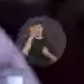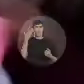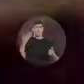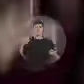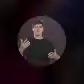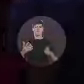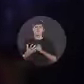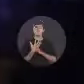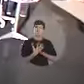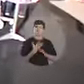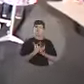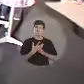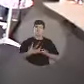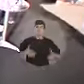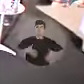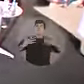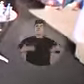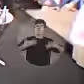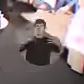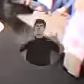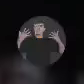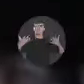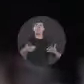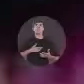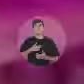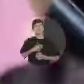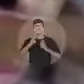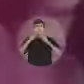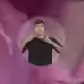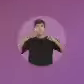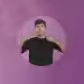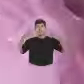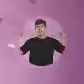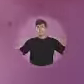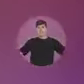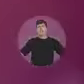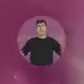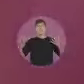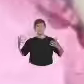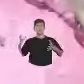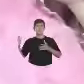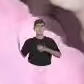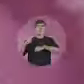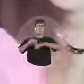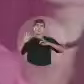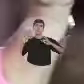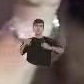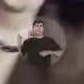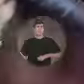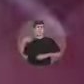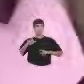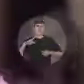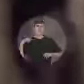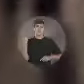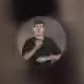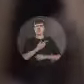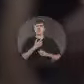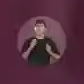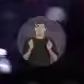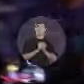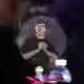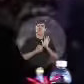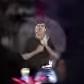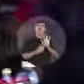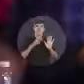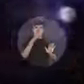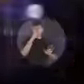povo vibrando. Eu quero que vocês levem todos. Vamos juntos, gente. Vamos